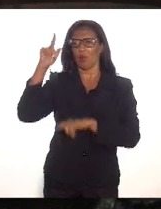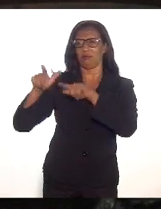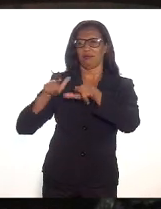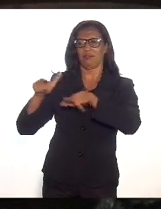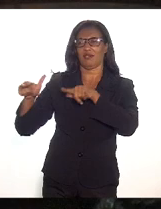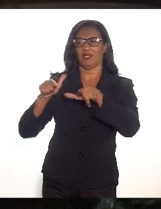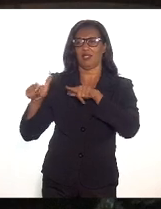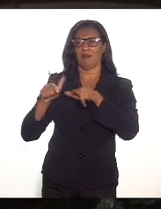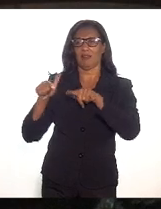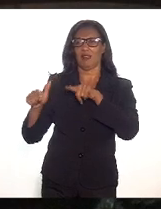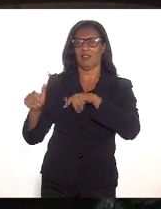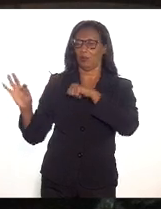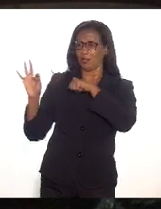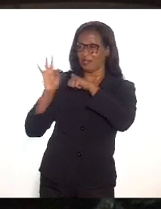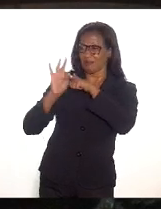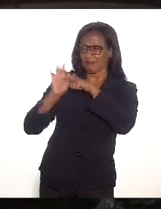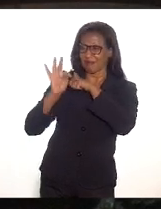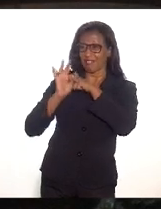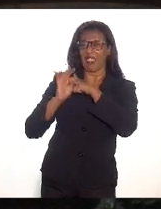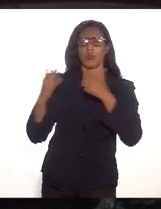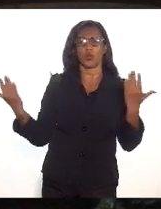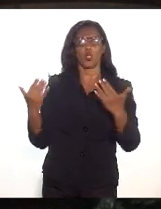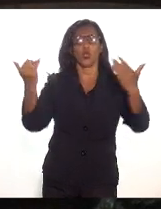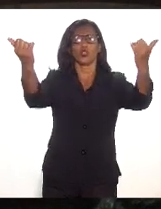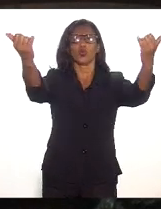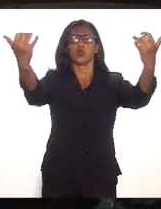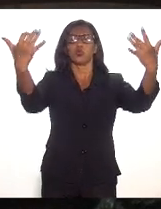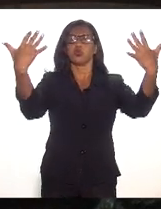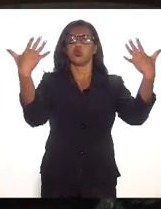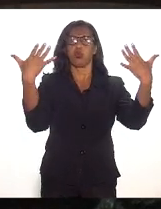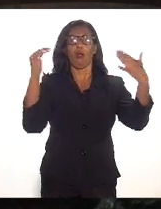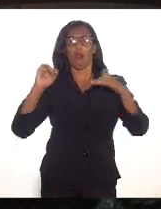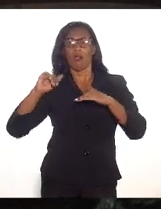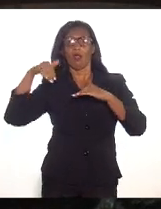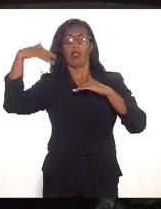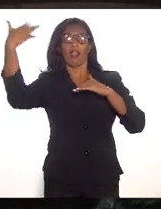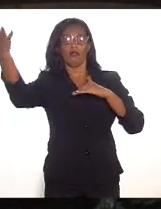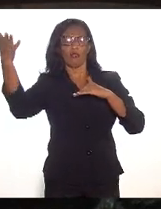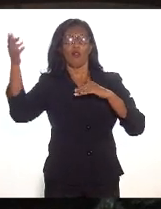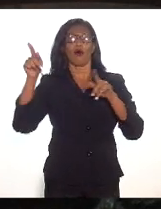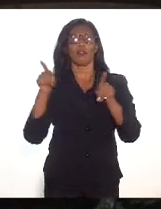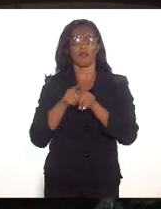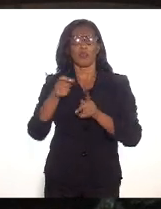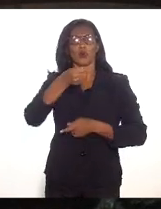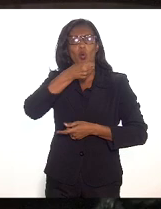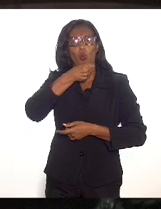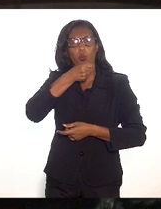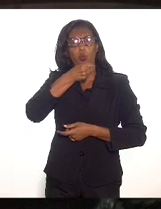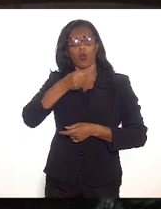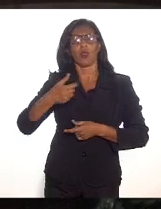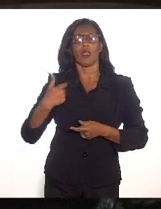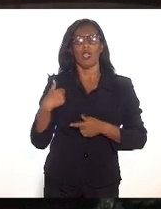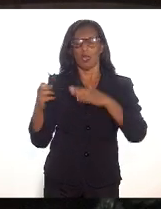funcionários que hoje ocuparam essas galerias e ocuparam lá fora, e ela é uma empresa que abastece a maioria